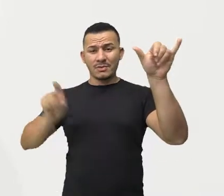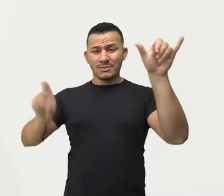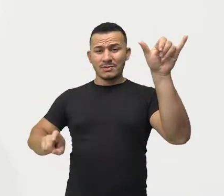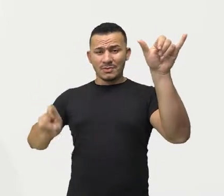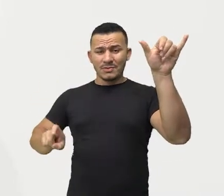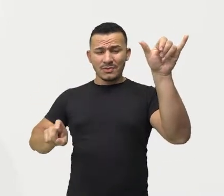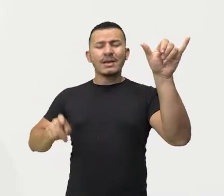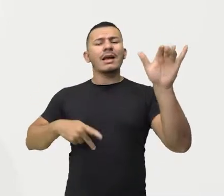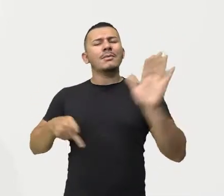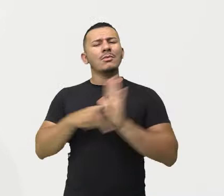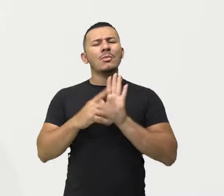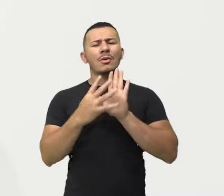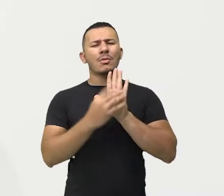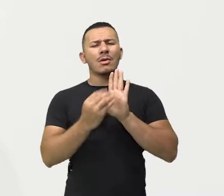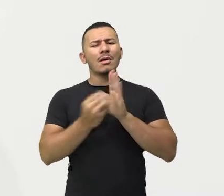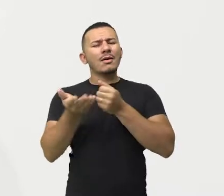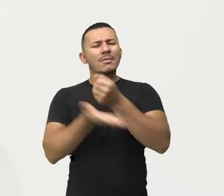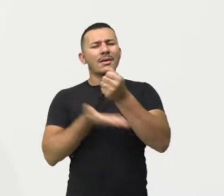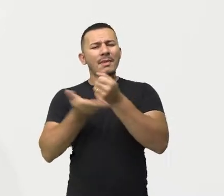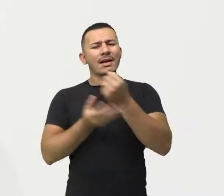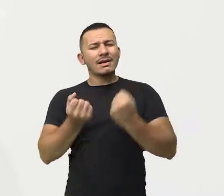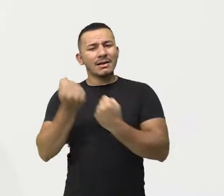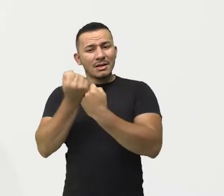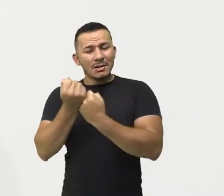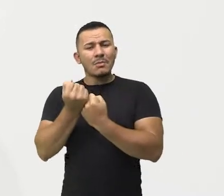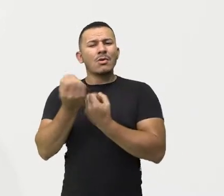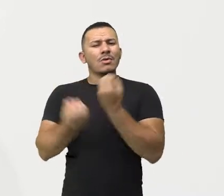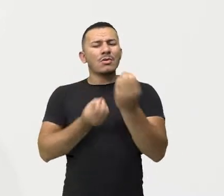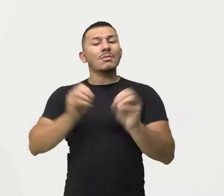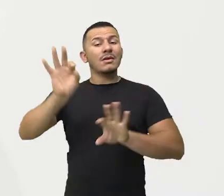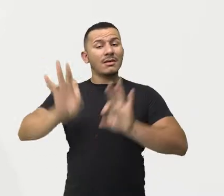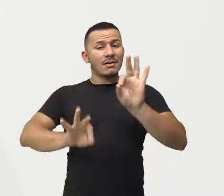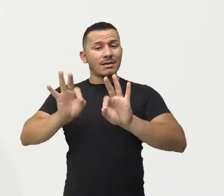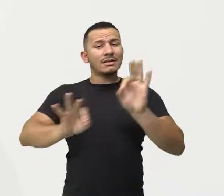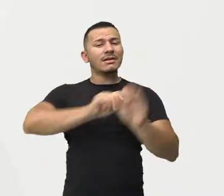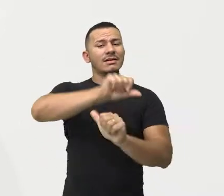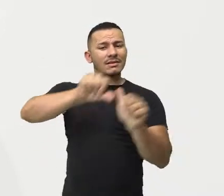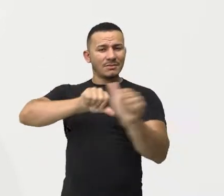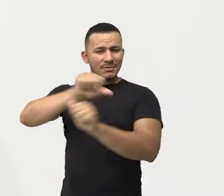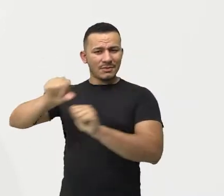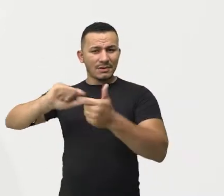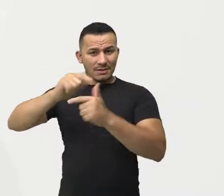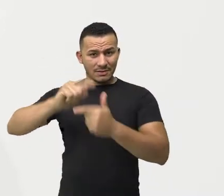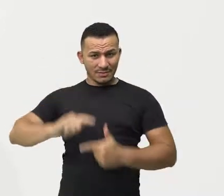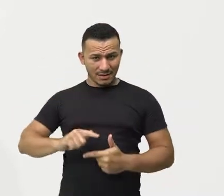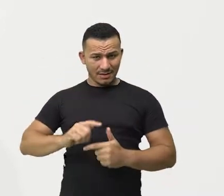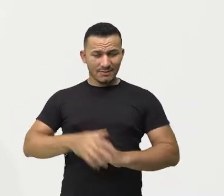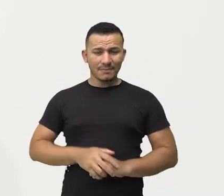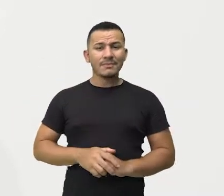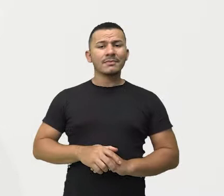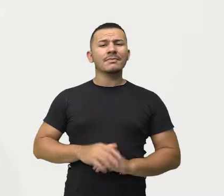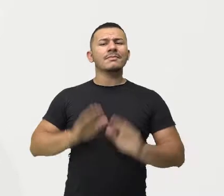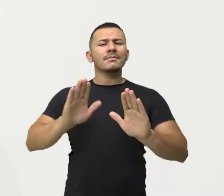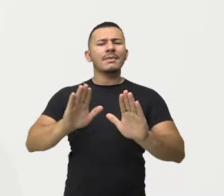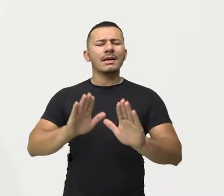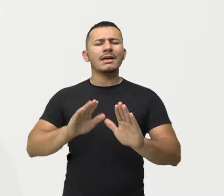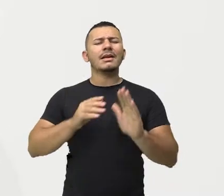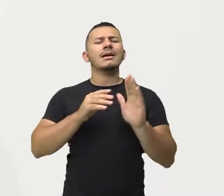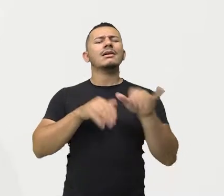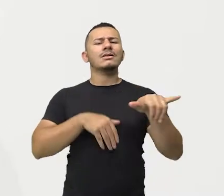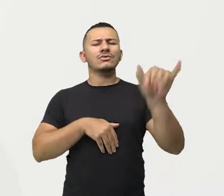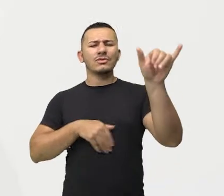o elemento de base para essas transformações geométricas. E o que vem a ser o